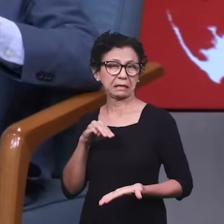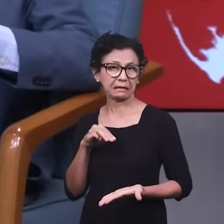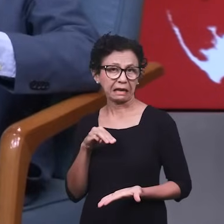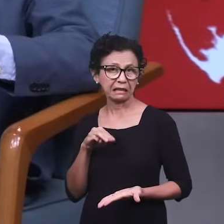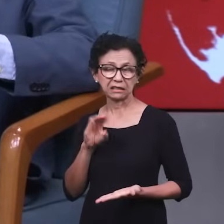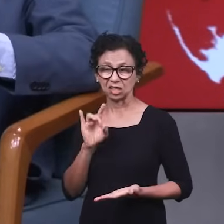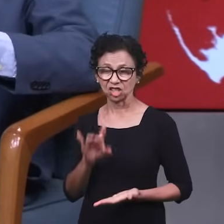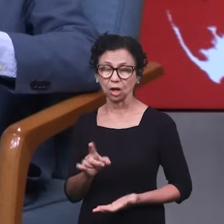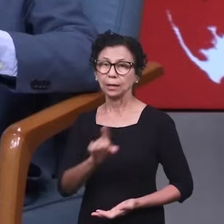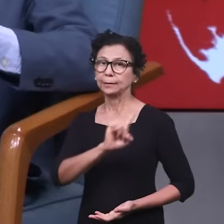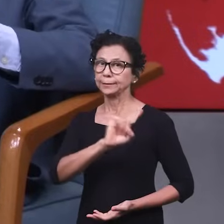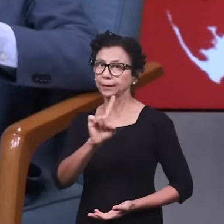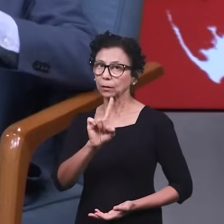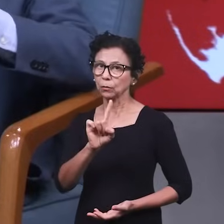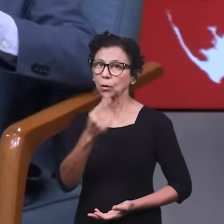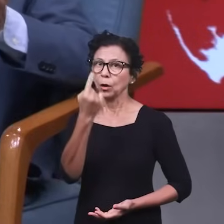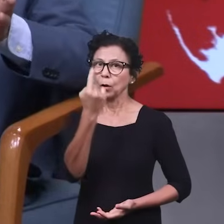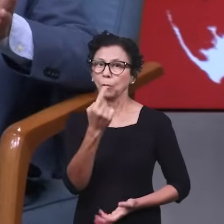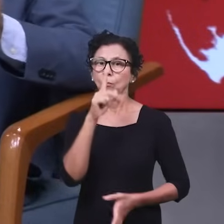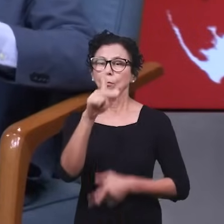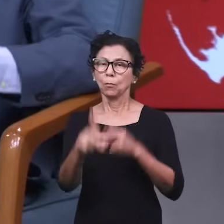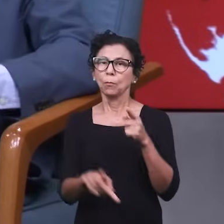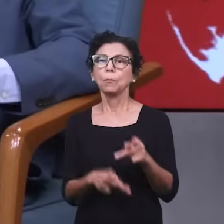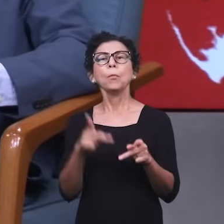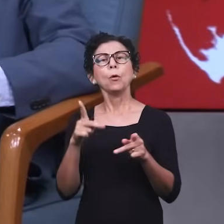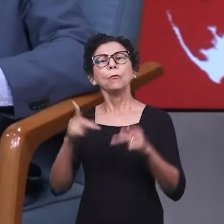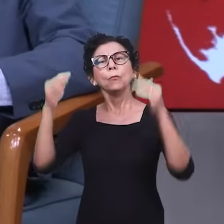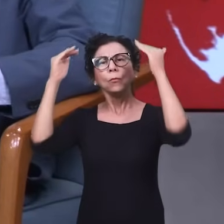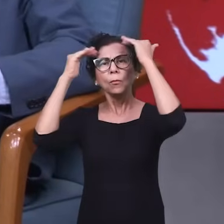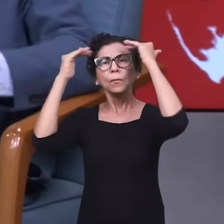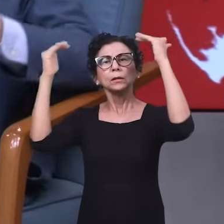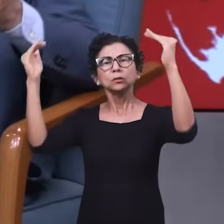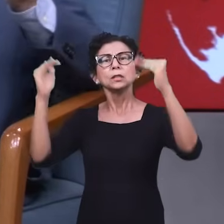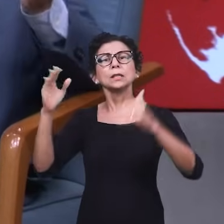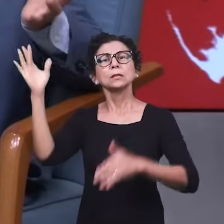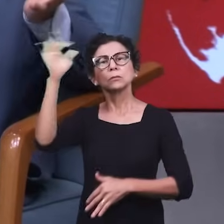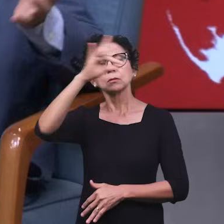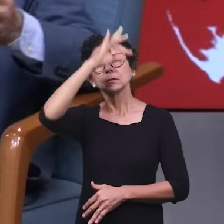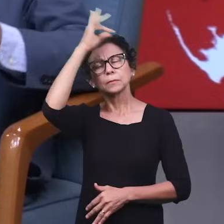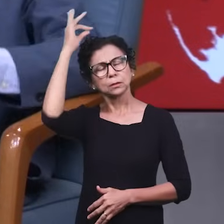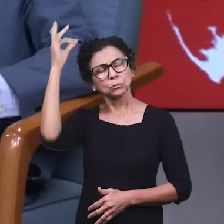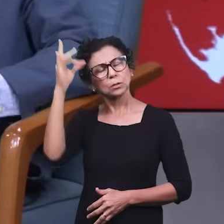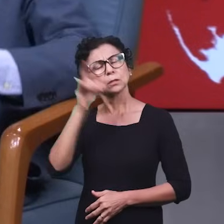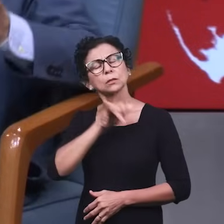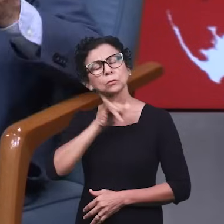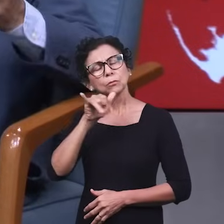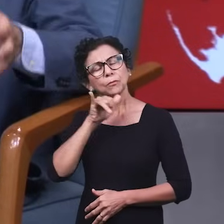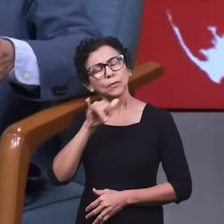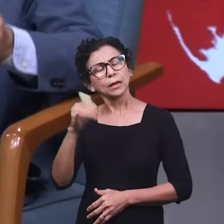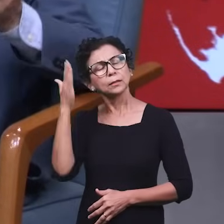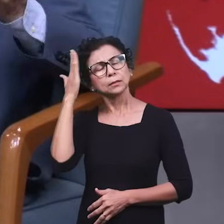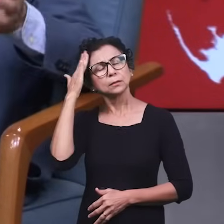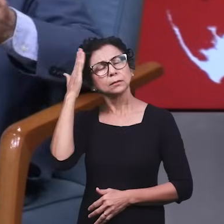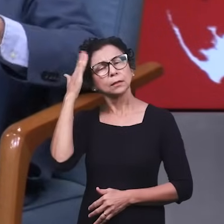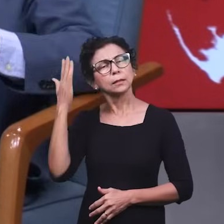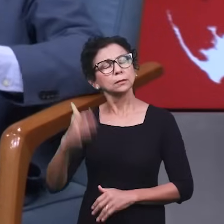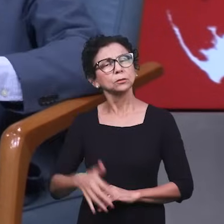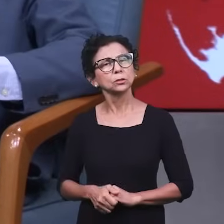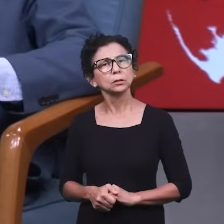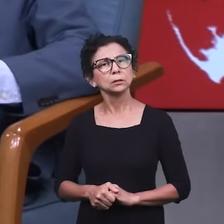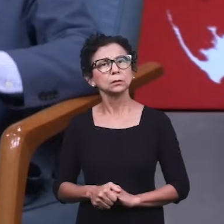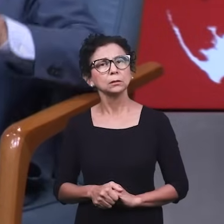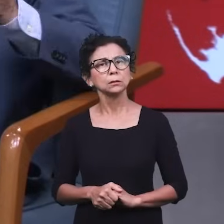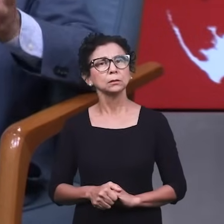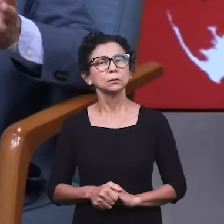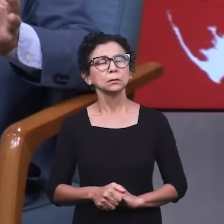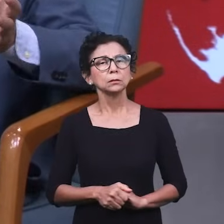maranata, ICM, não, estou falando de povo. O povo que está ouvindo a voz do Espírito Santo, batizado com o Espírito Santo, ouvindo a voz do